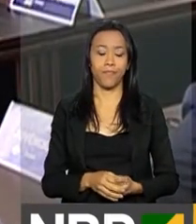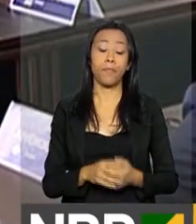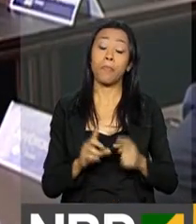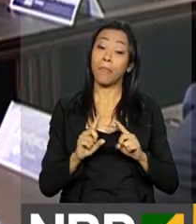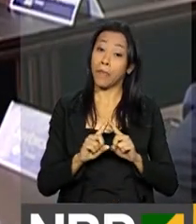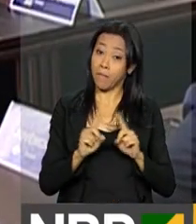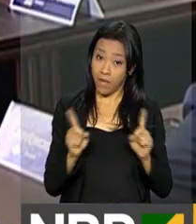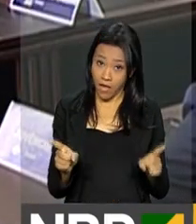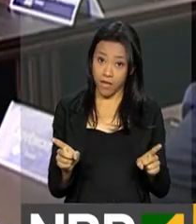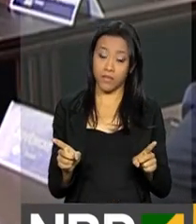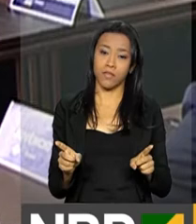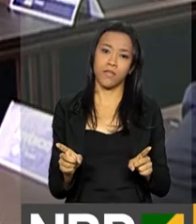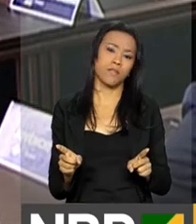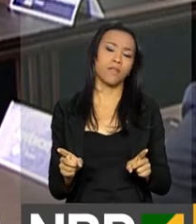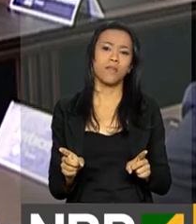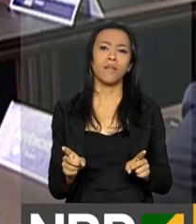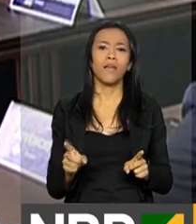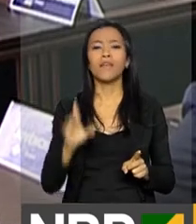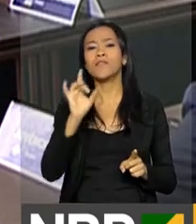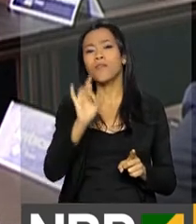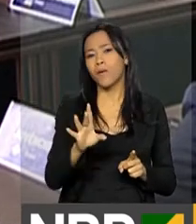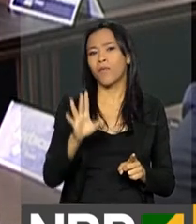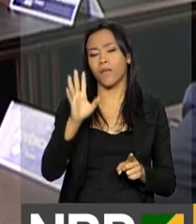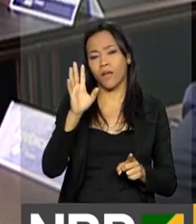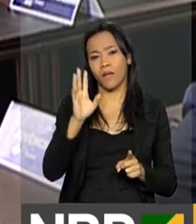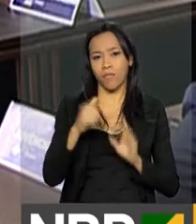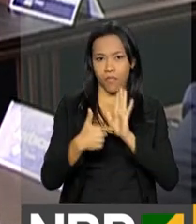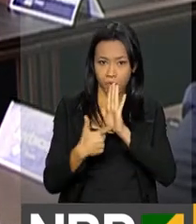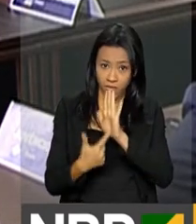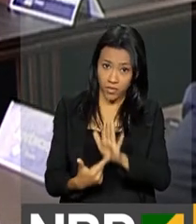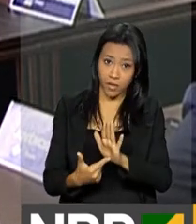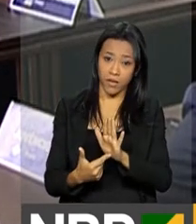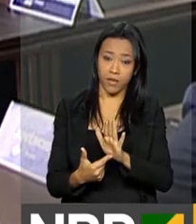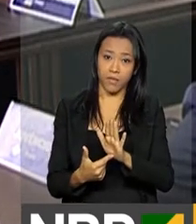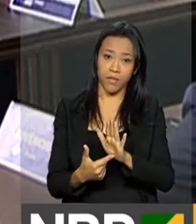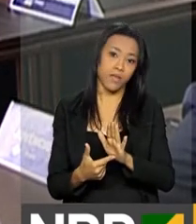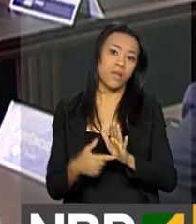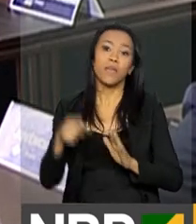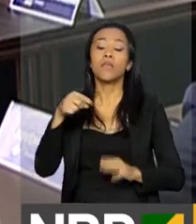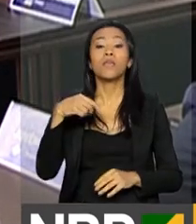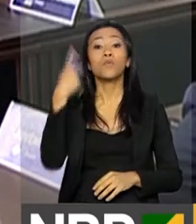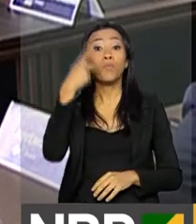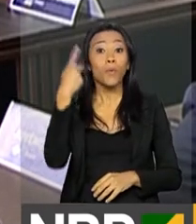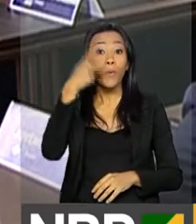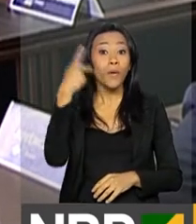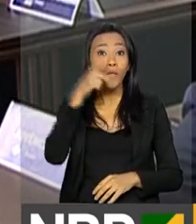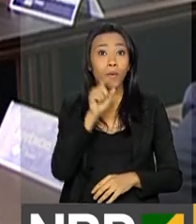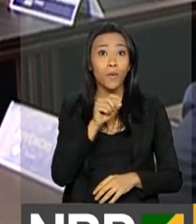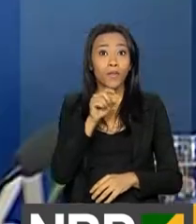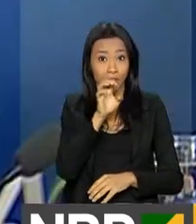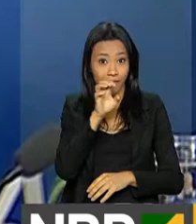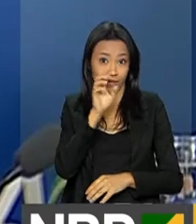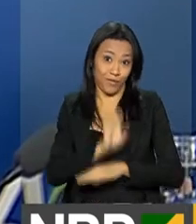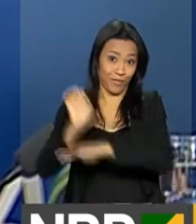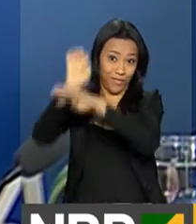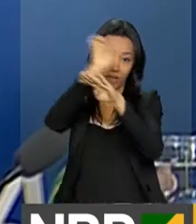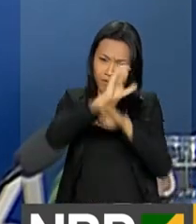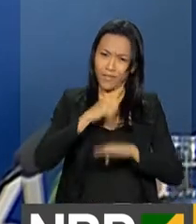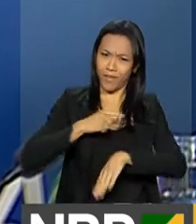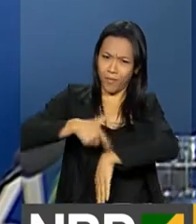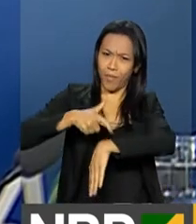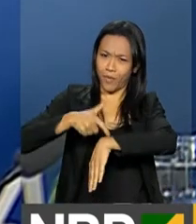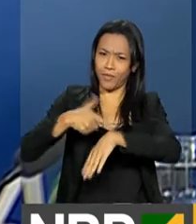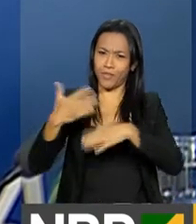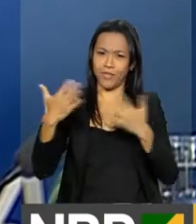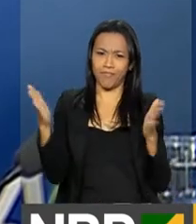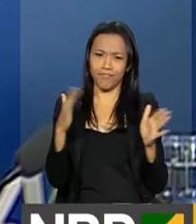Mas, apenas para revelar, digamos assim, que os procuradores também têm seu momento de descontração, não é